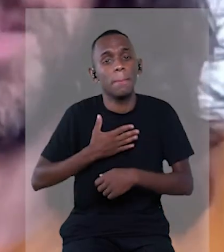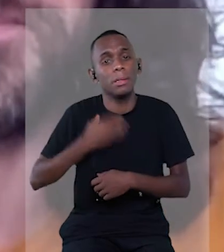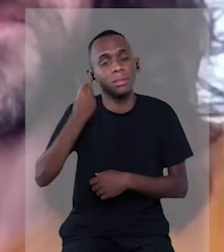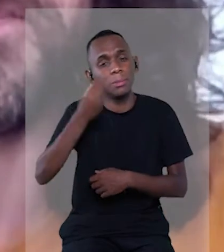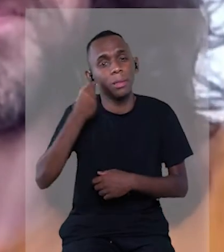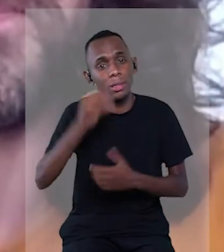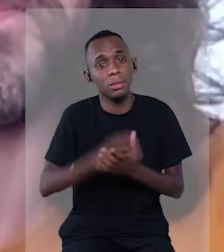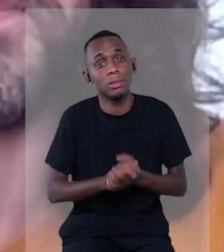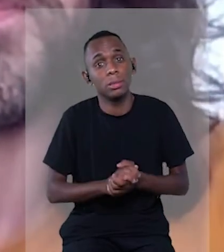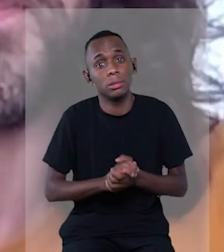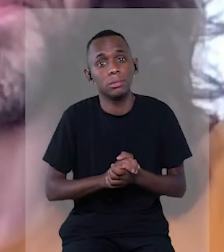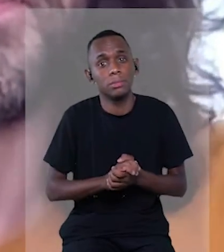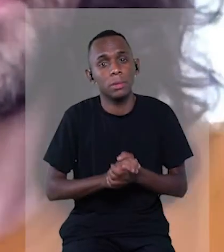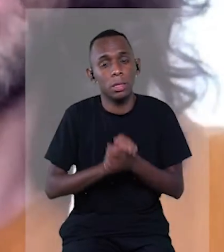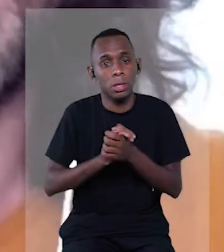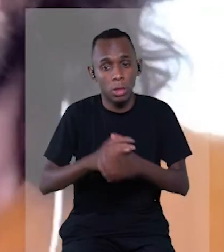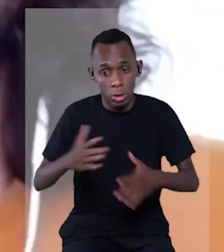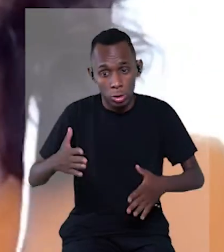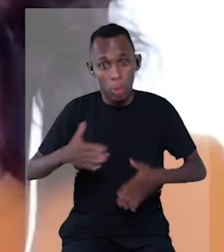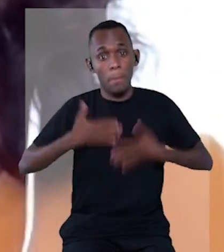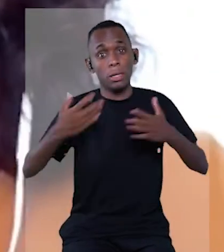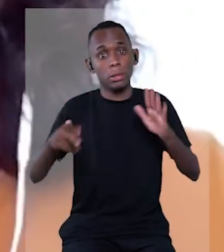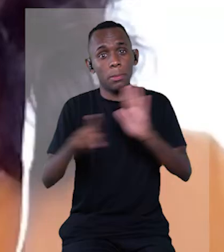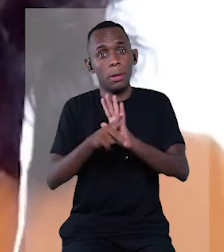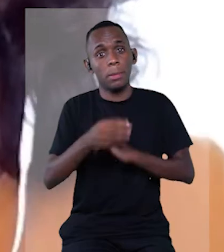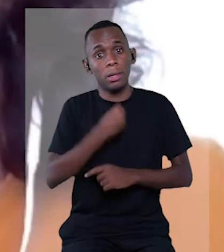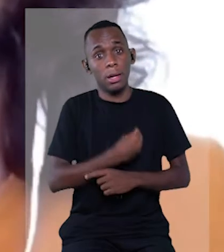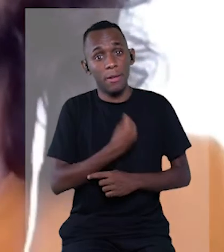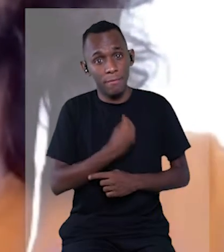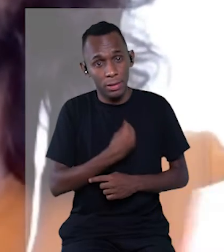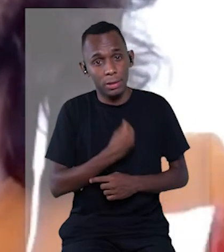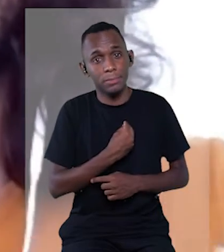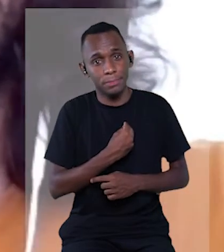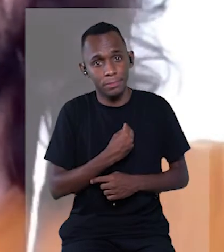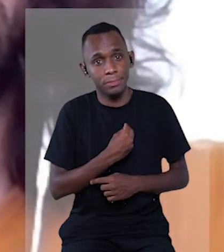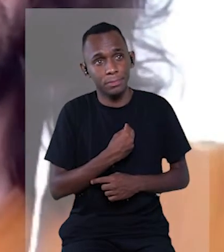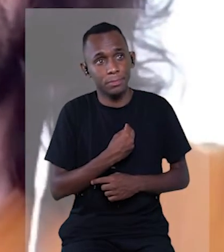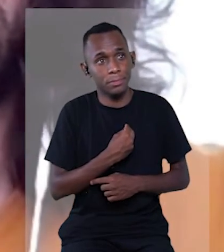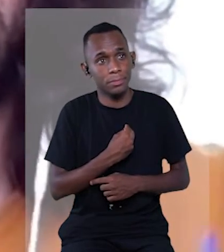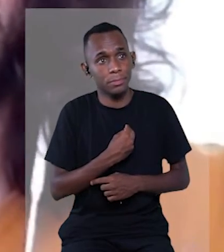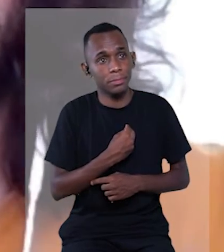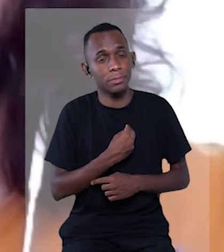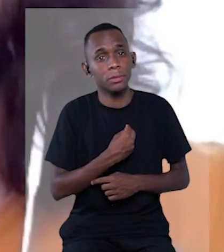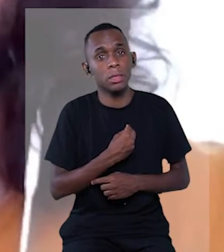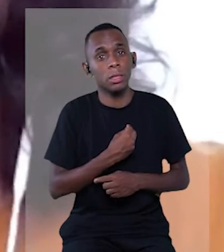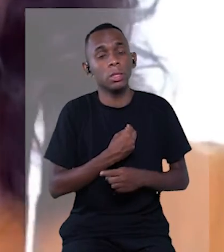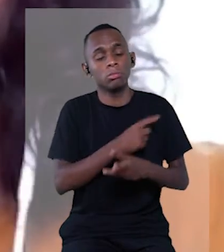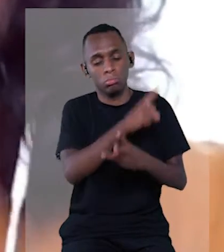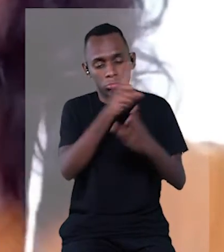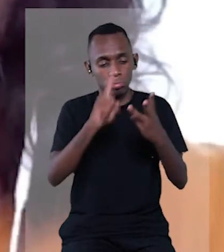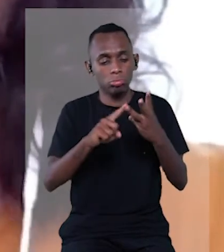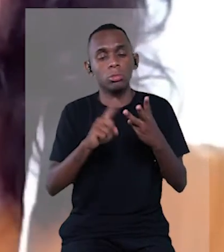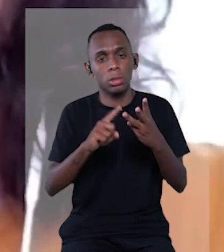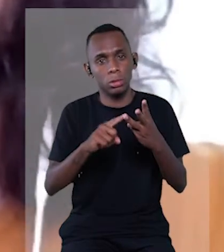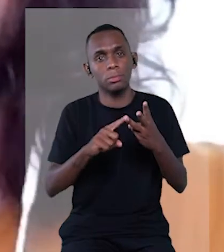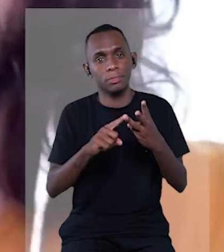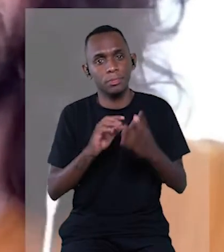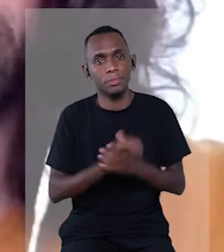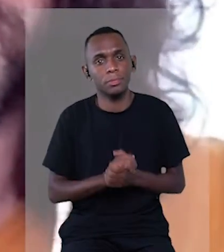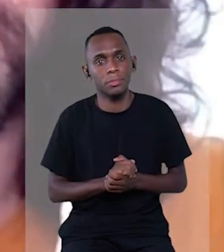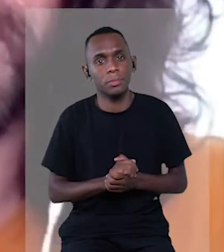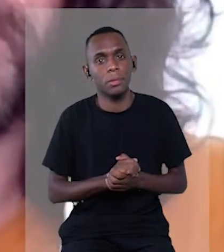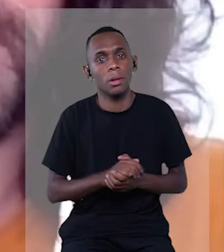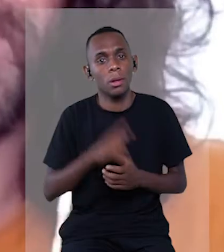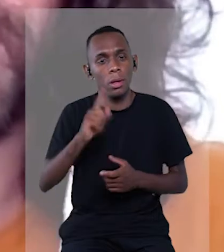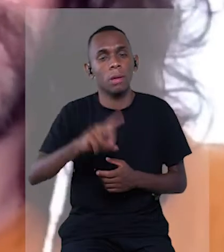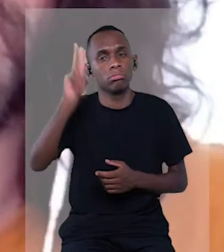que eu vivi. E as surpresas da vida, o É o terceiro terceiro capítulo, capítulo.